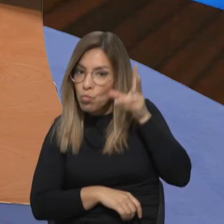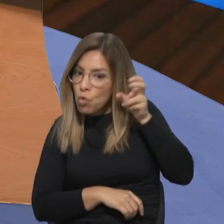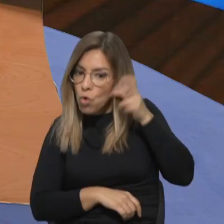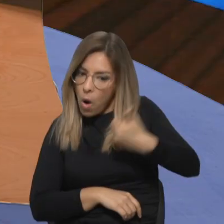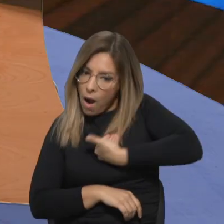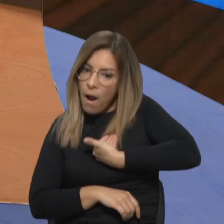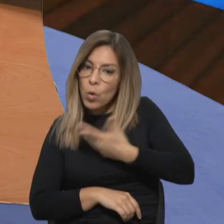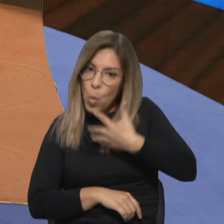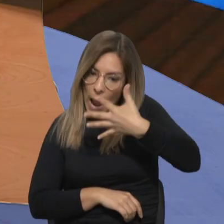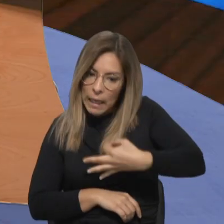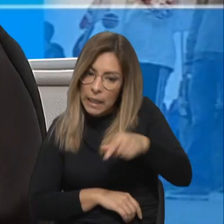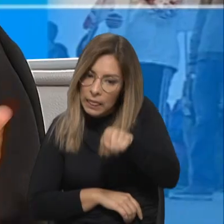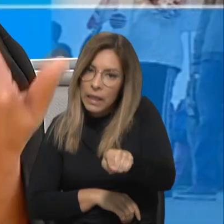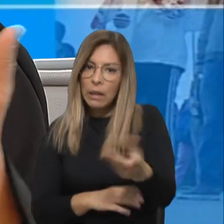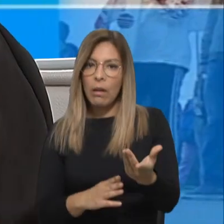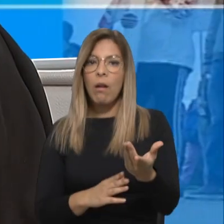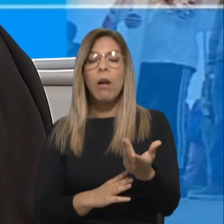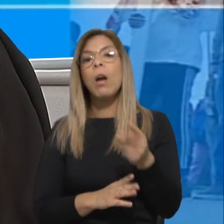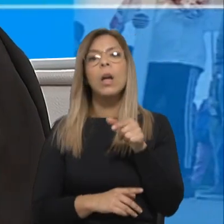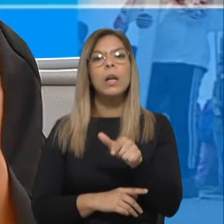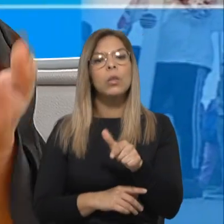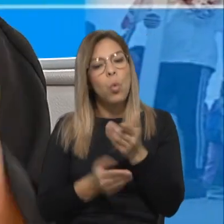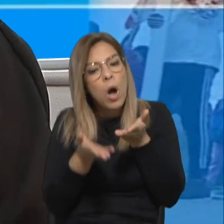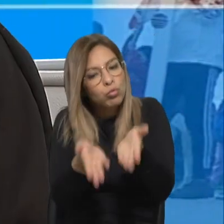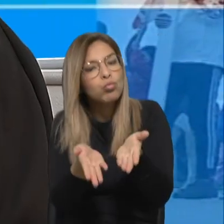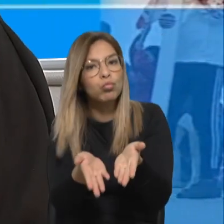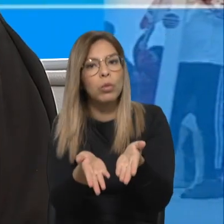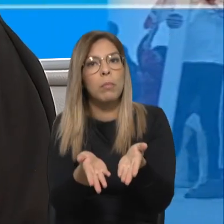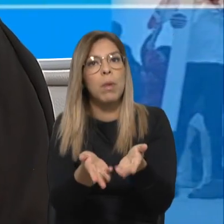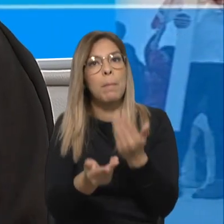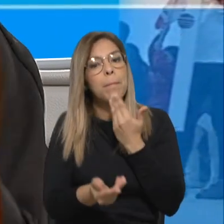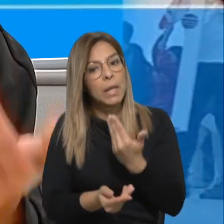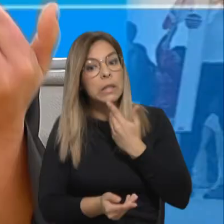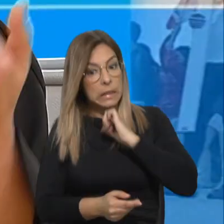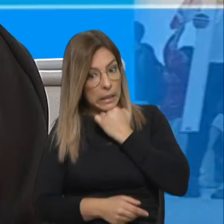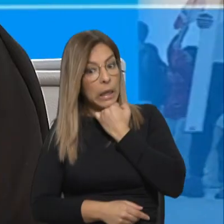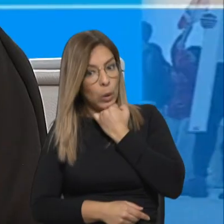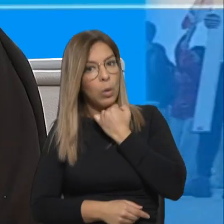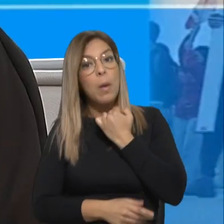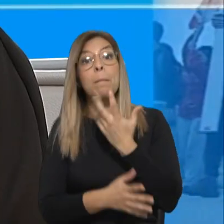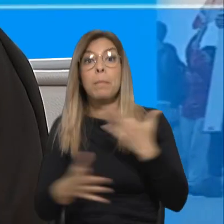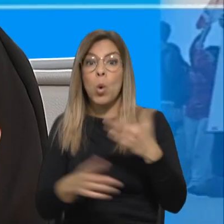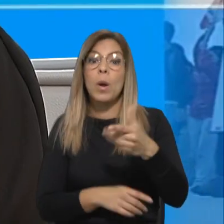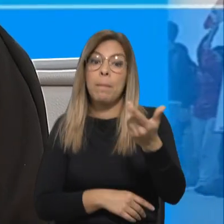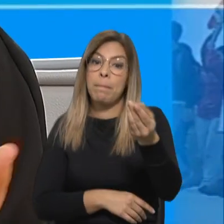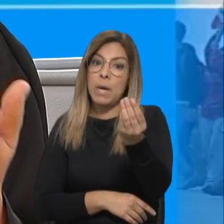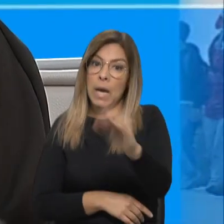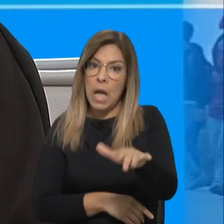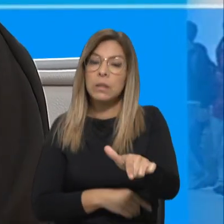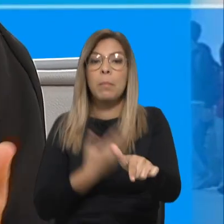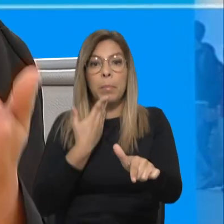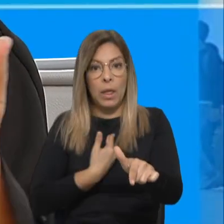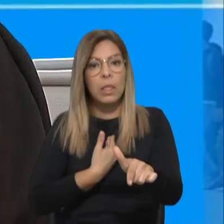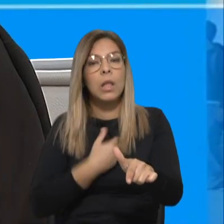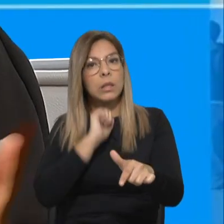aqui para acreditar em ti e, sobretudo, para te ajudar. Mesmo que tu me peças segredo. Porque há muitas crianças que são abusadas sexualmente ou